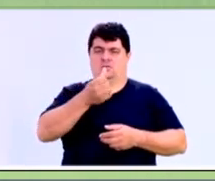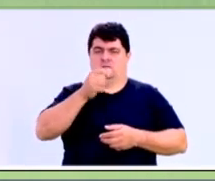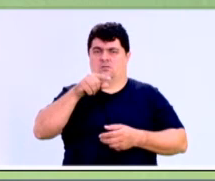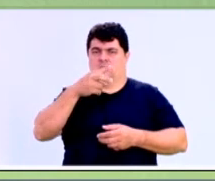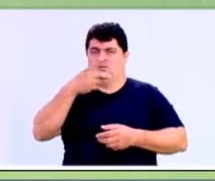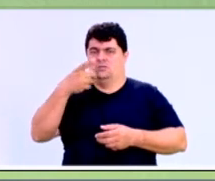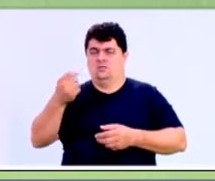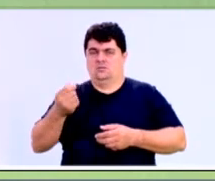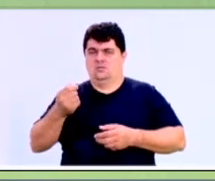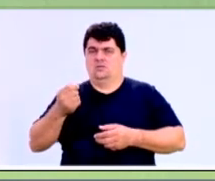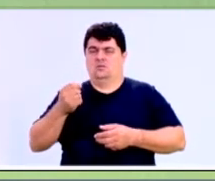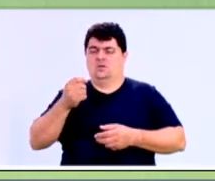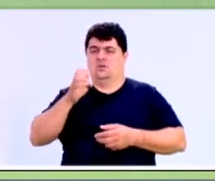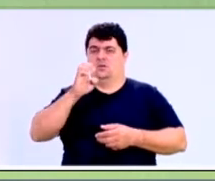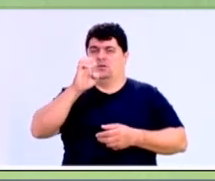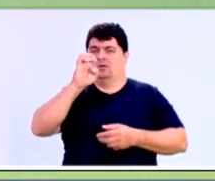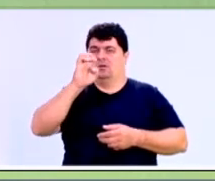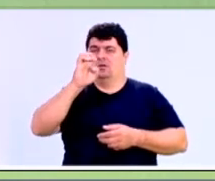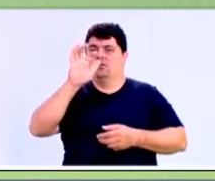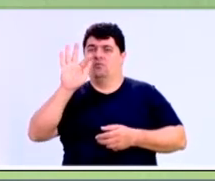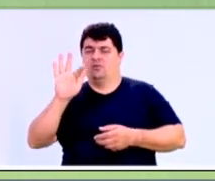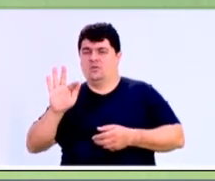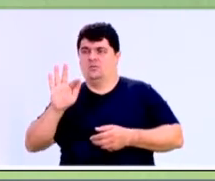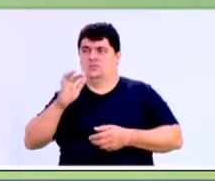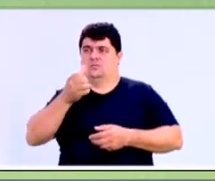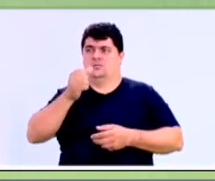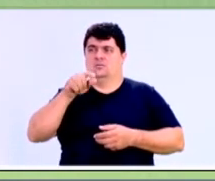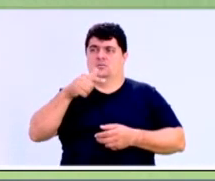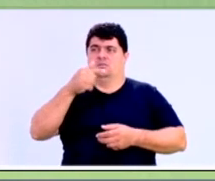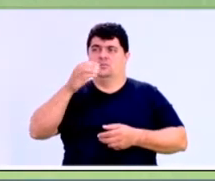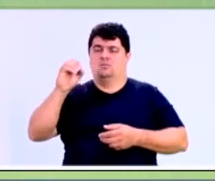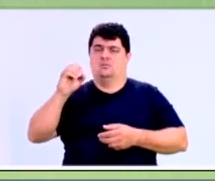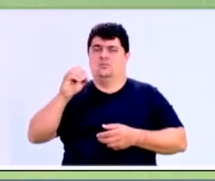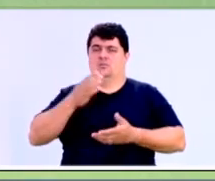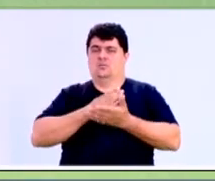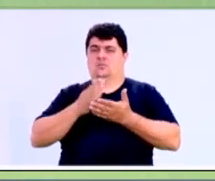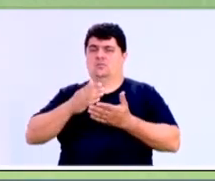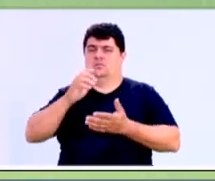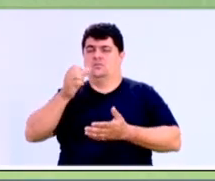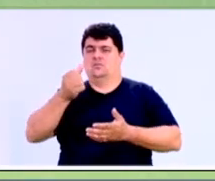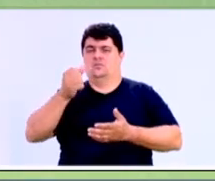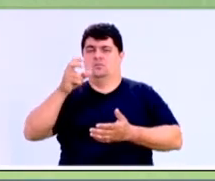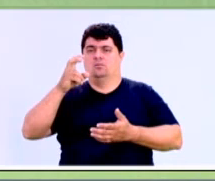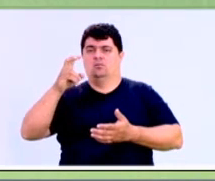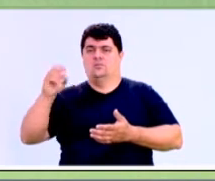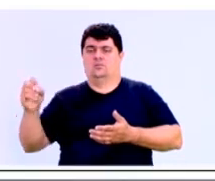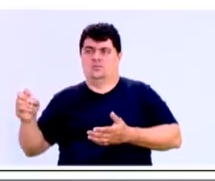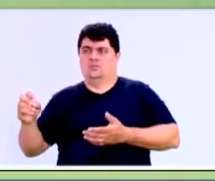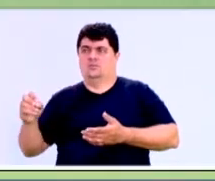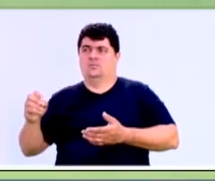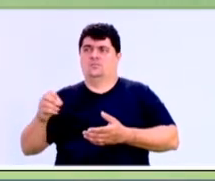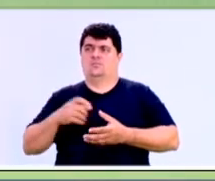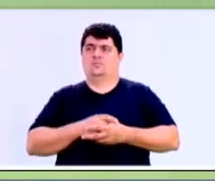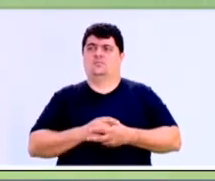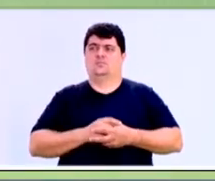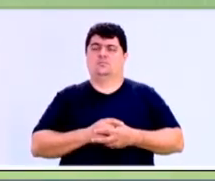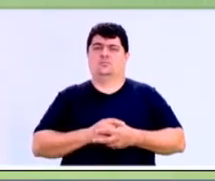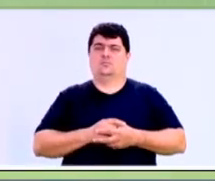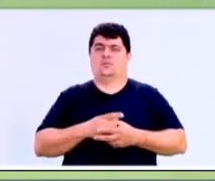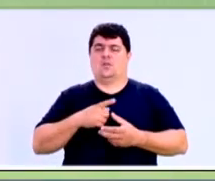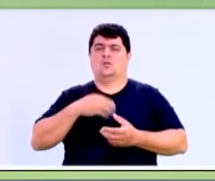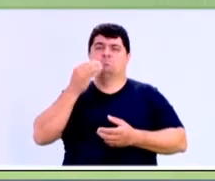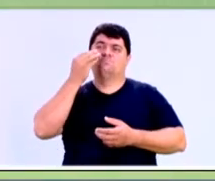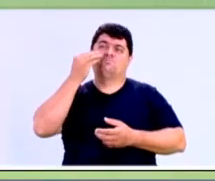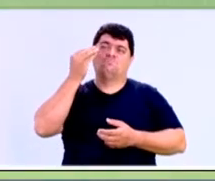76.250, estoque final 6.700, estoque inicial 6.500. Aí eu estimo o